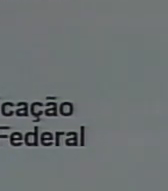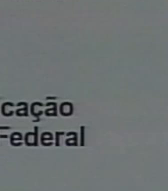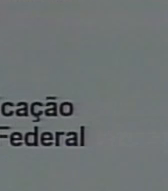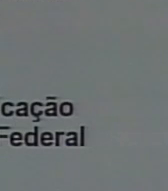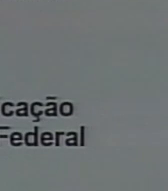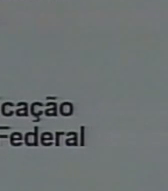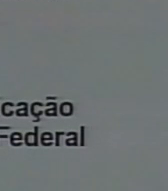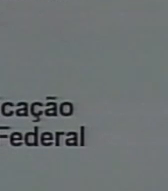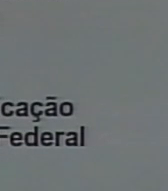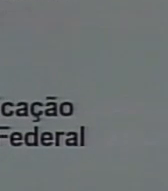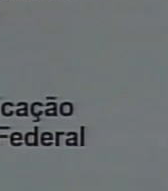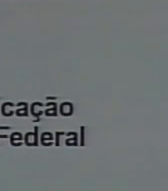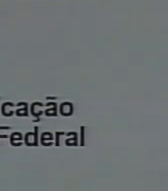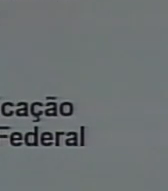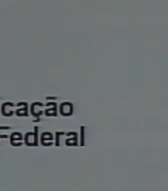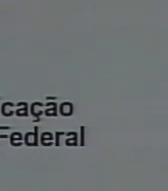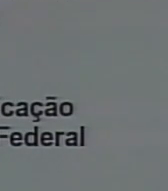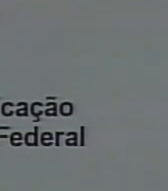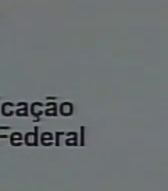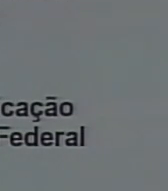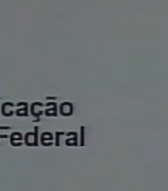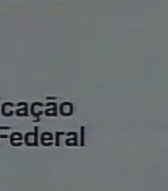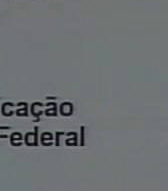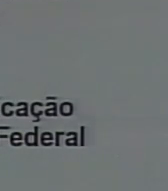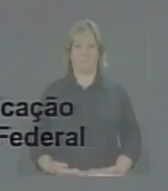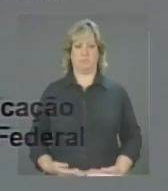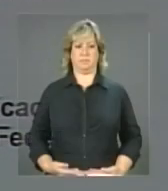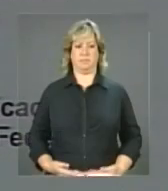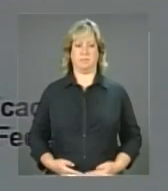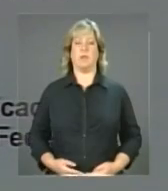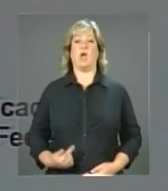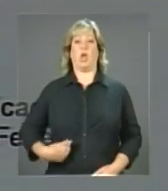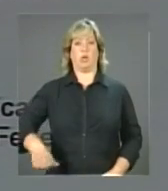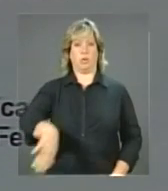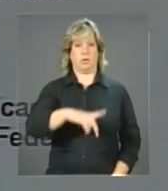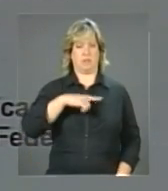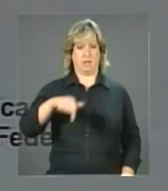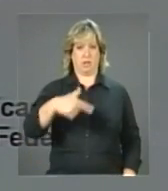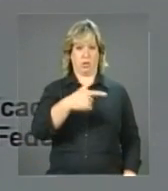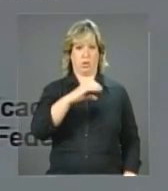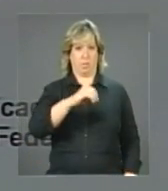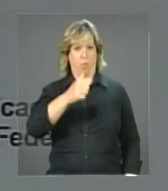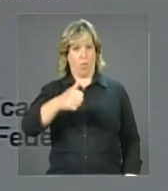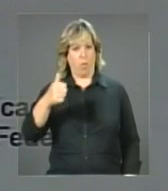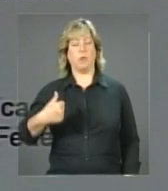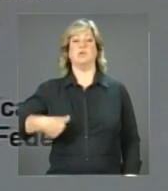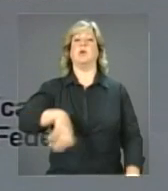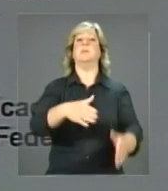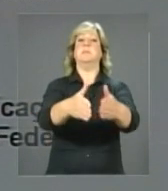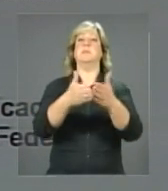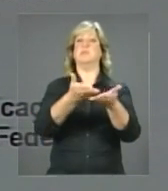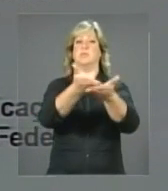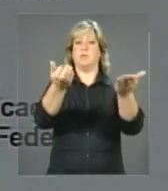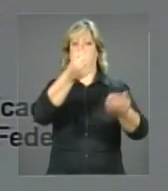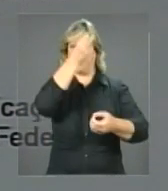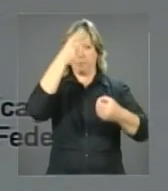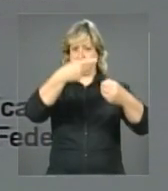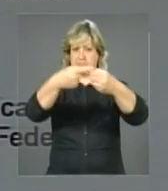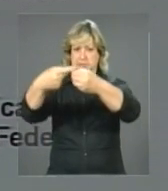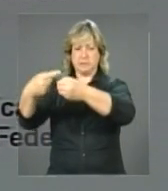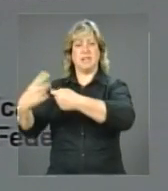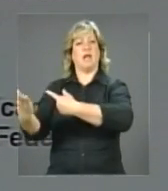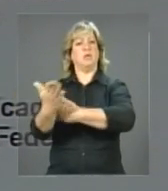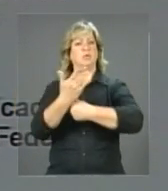de oportunidades, tanto local quanto regional, e, para isso, nós pedimos a parceria dos municípios que levantem essas